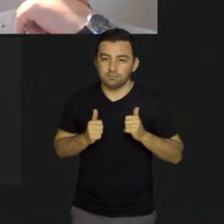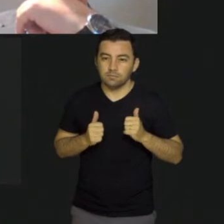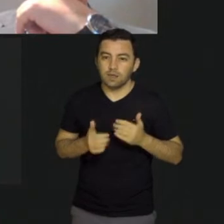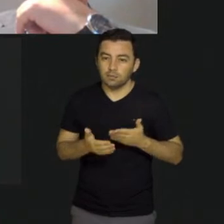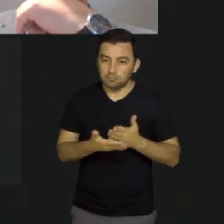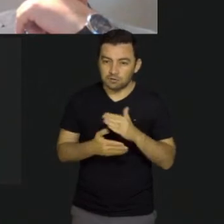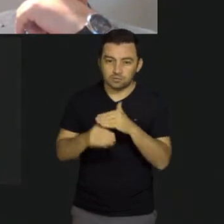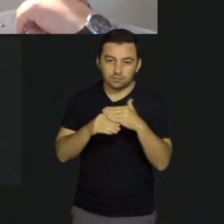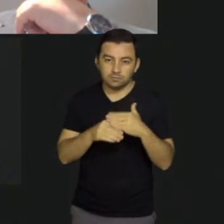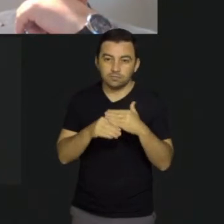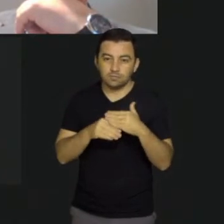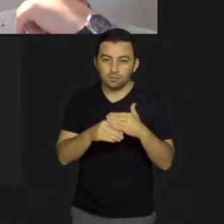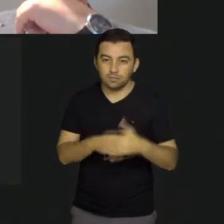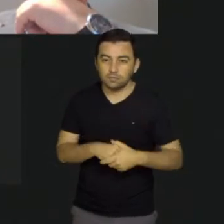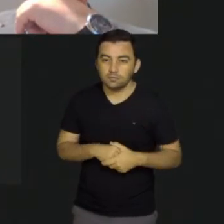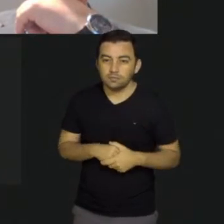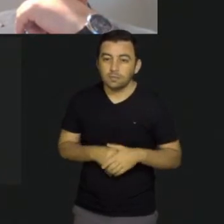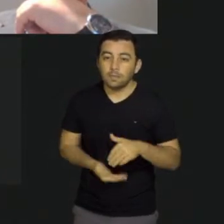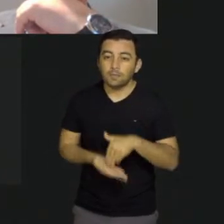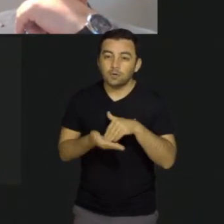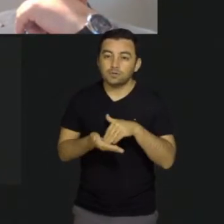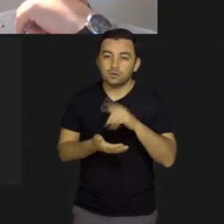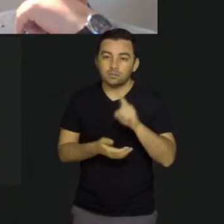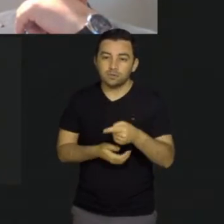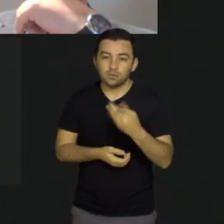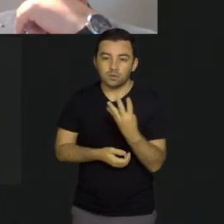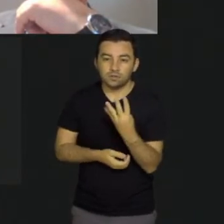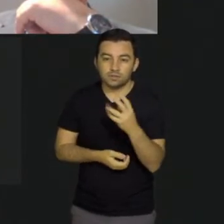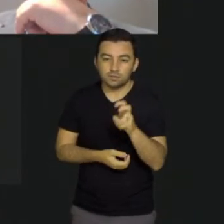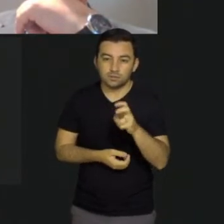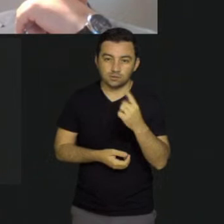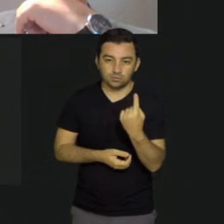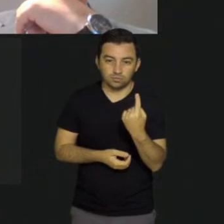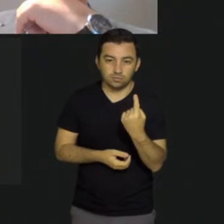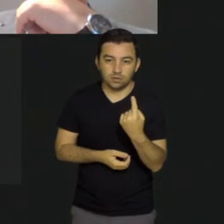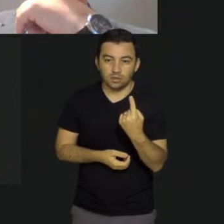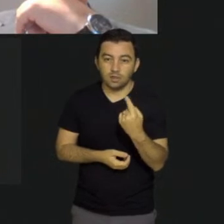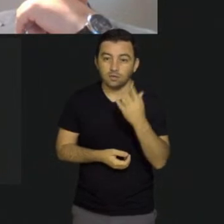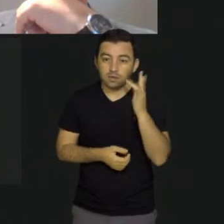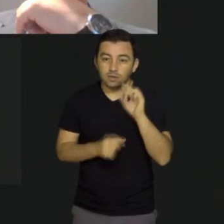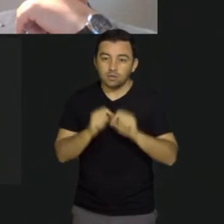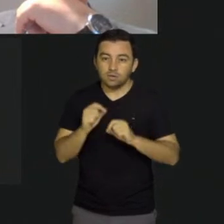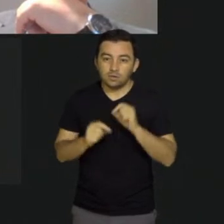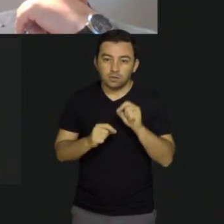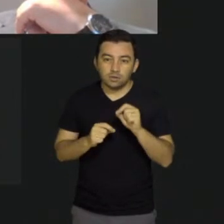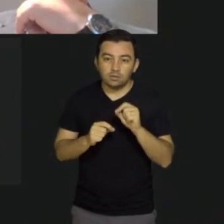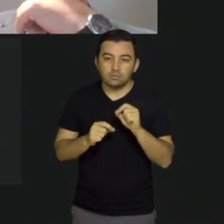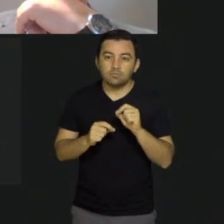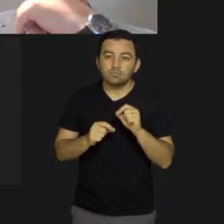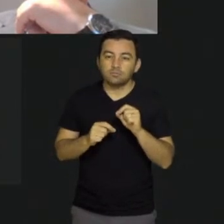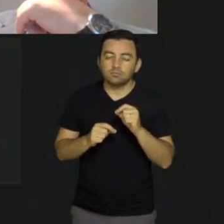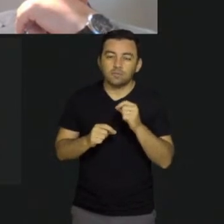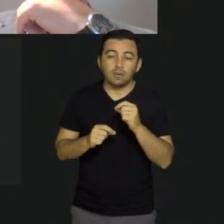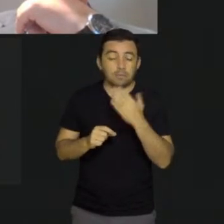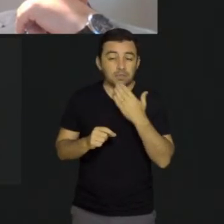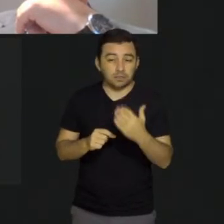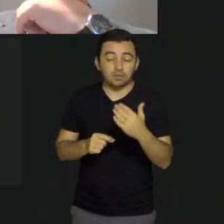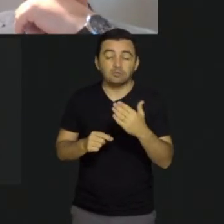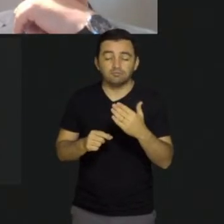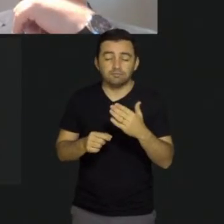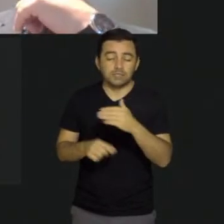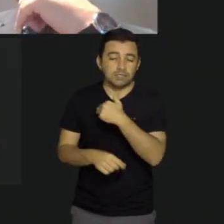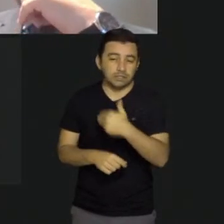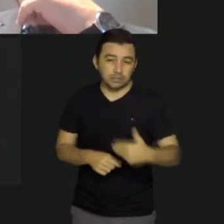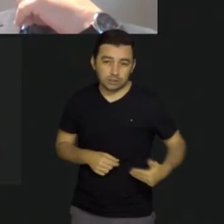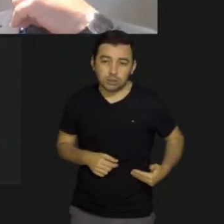Aprovado por unanimidade. Moção 1451, autoria deputado Fernando Krelink, manifestando apelo ao ministro da Infraestrutura, ao